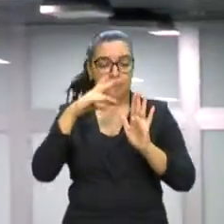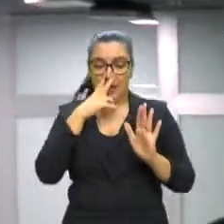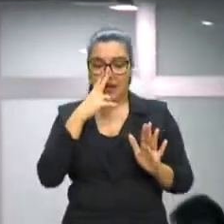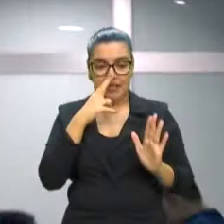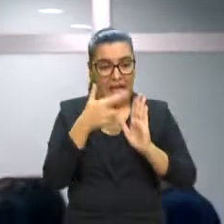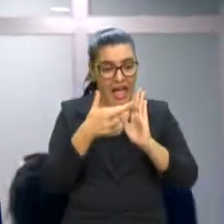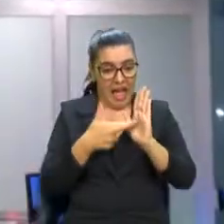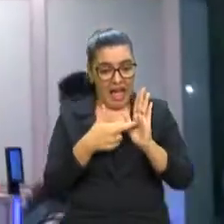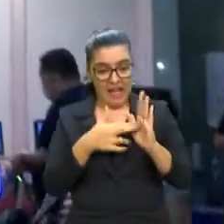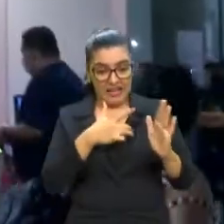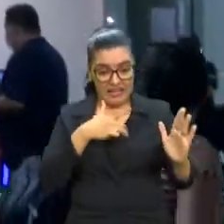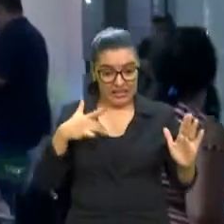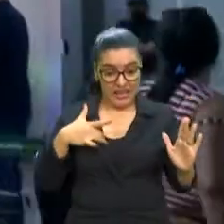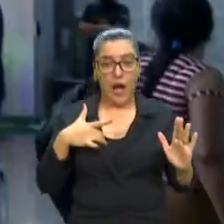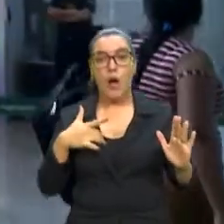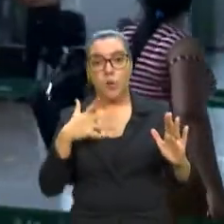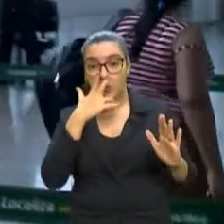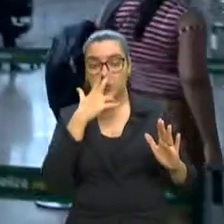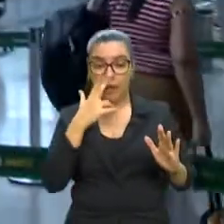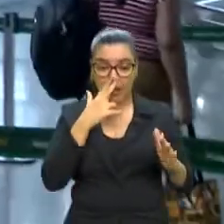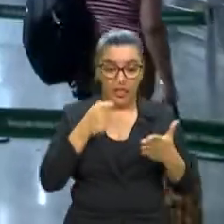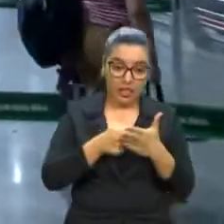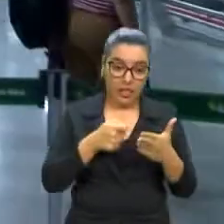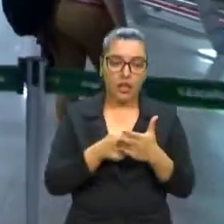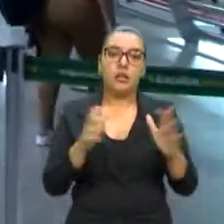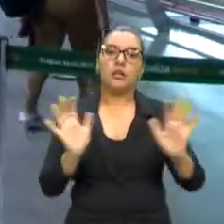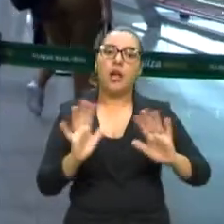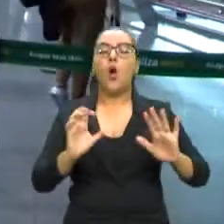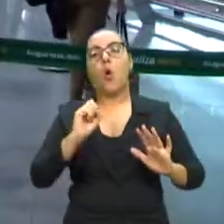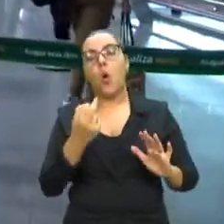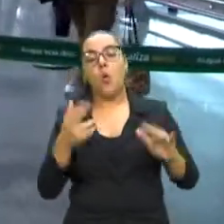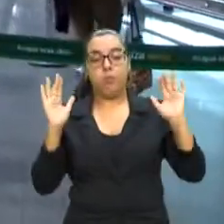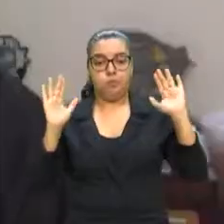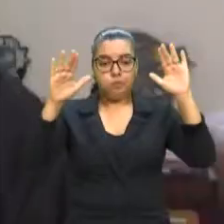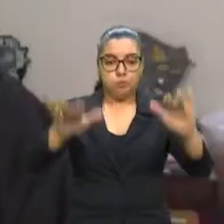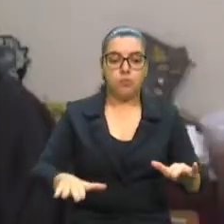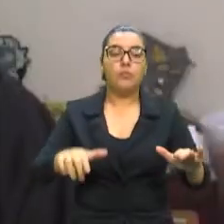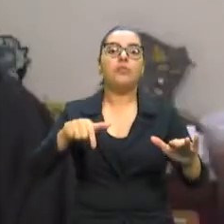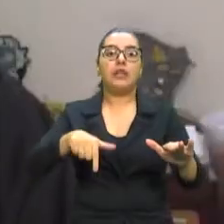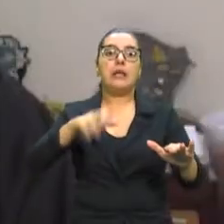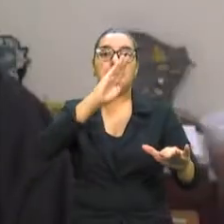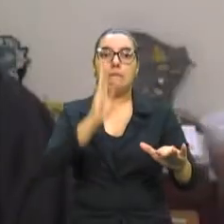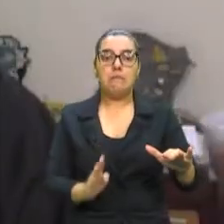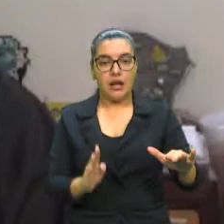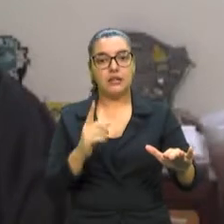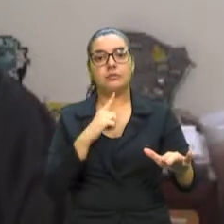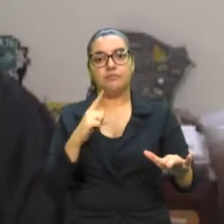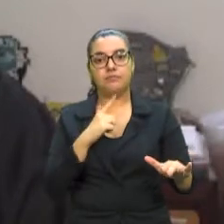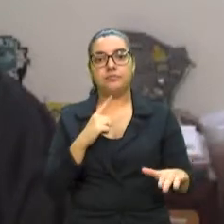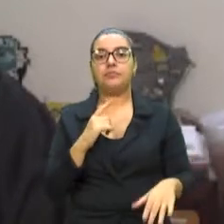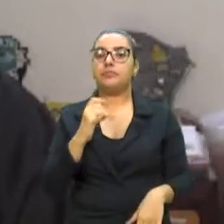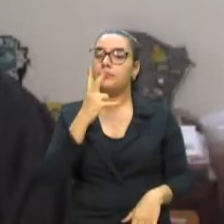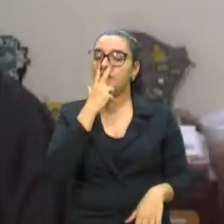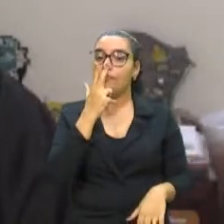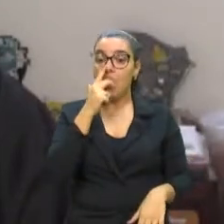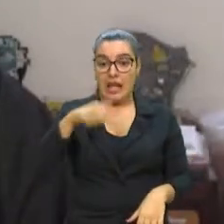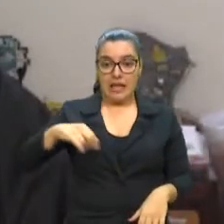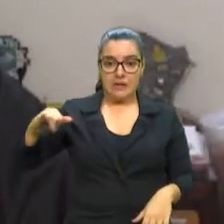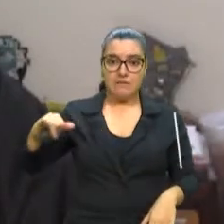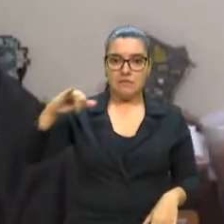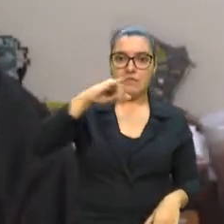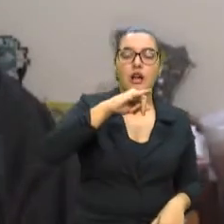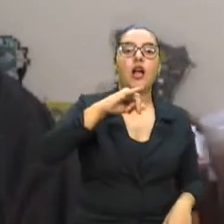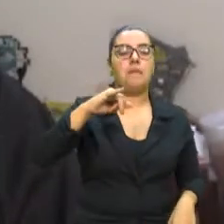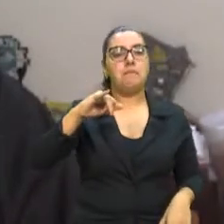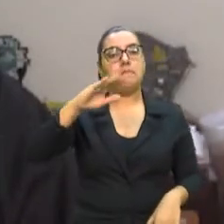ao fechamento de aeroportos internacionais para voos vindos do Brasil. A malha aérea doméstica brasileira é